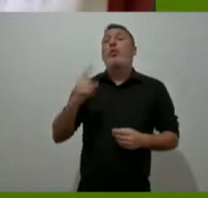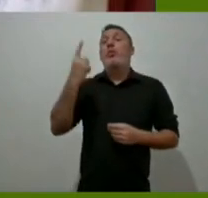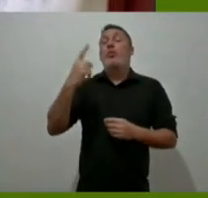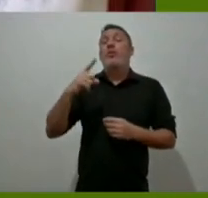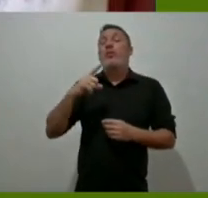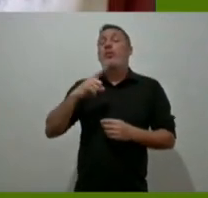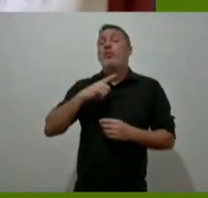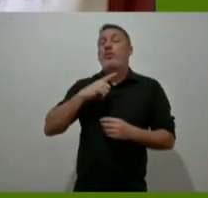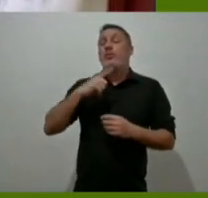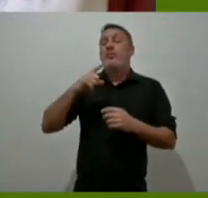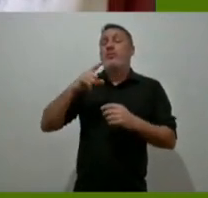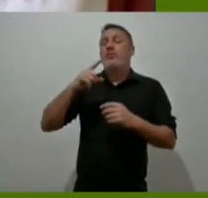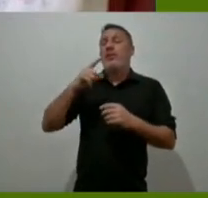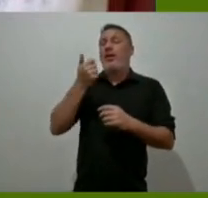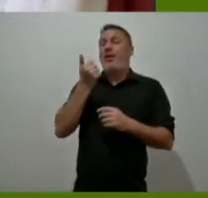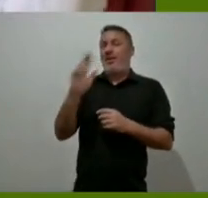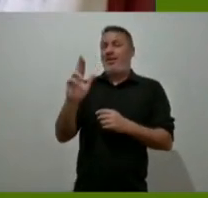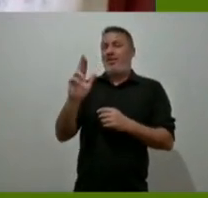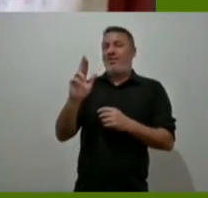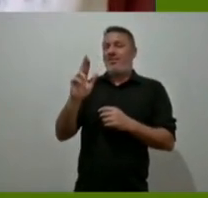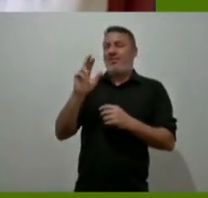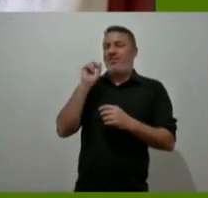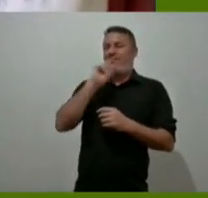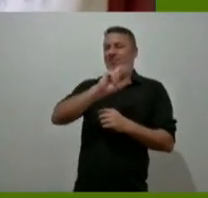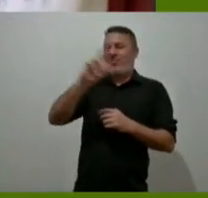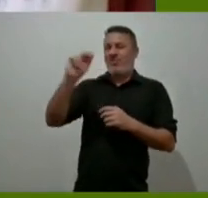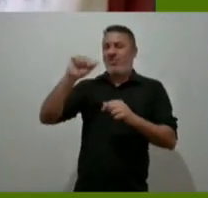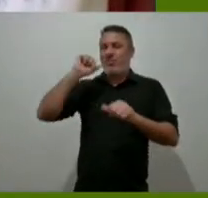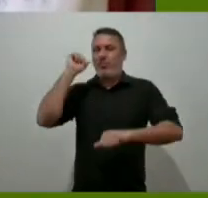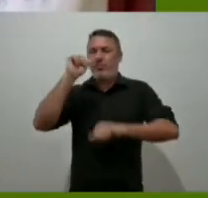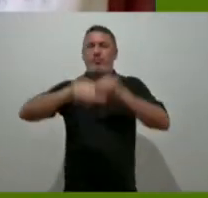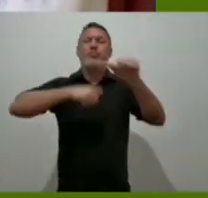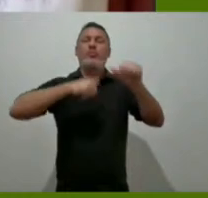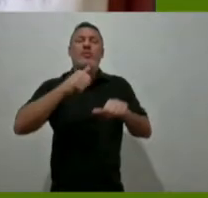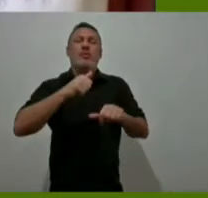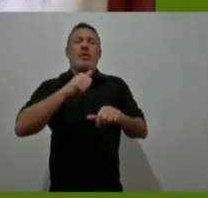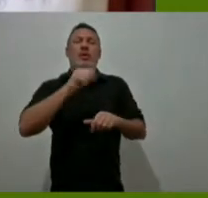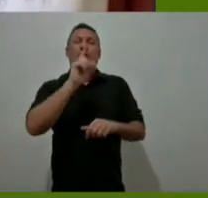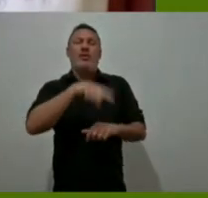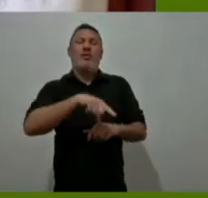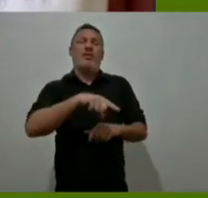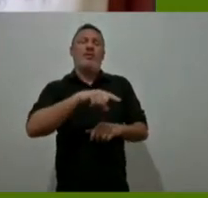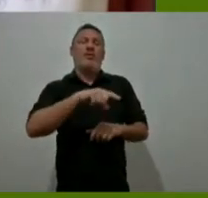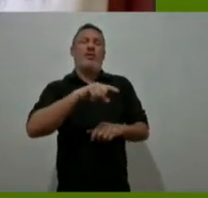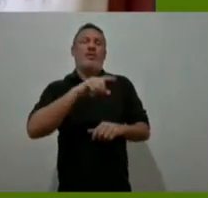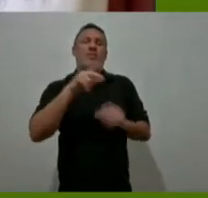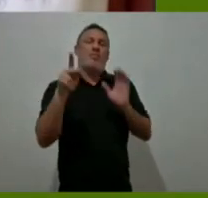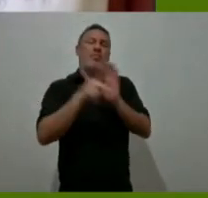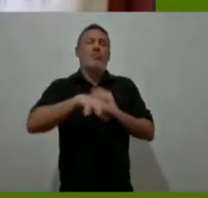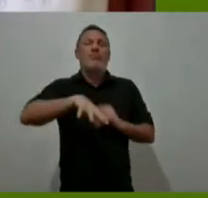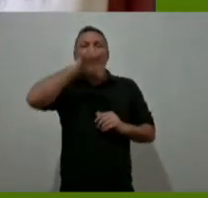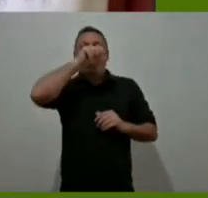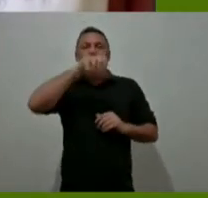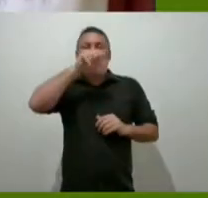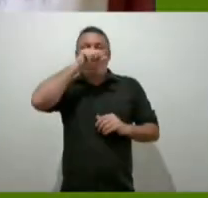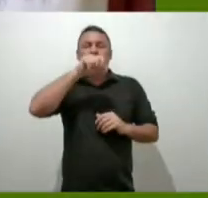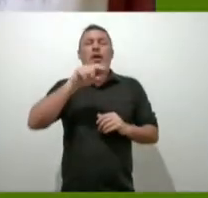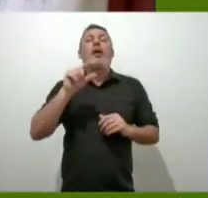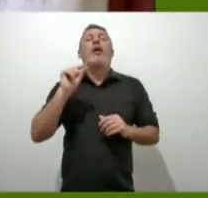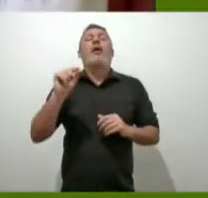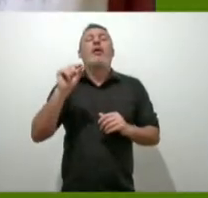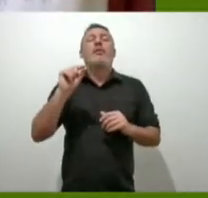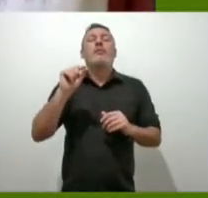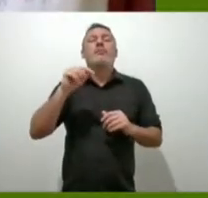oxigênio são as árvores, através da fotossíntese. E qual é o nosso comportamento? Numa sociedade, vão tomar a nossa brasileira, é